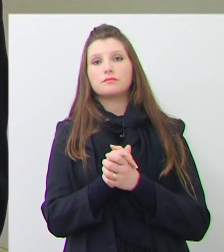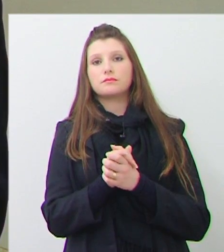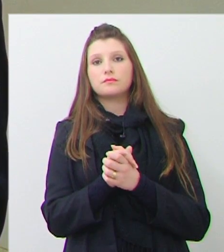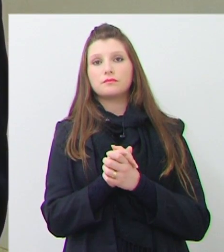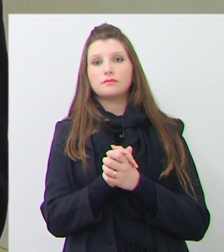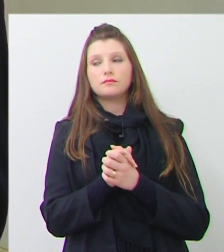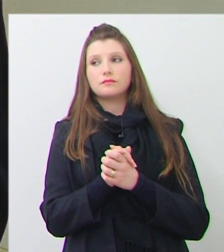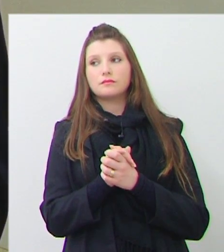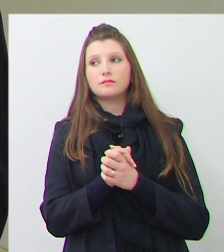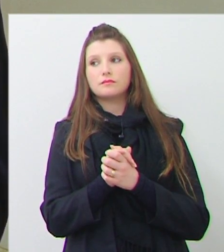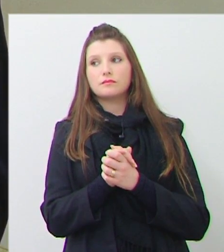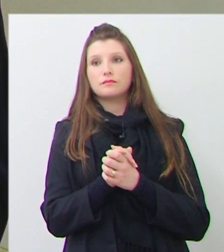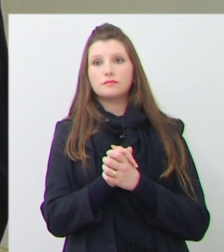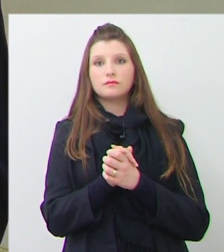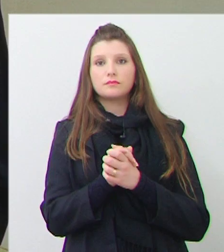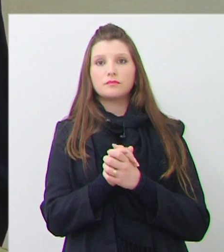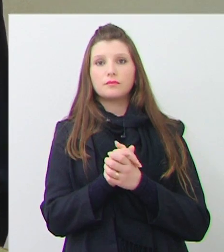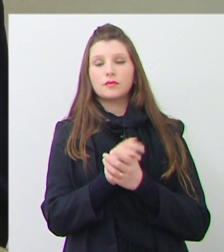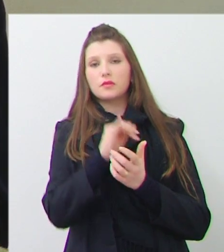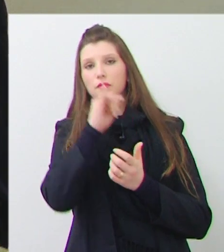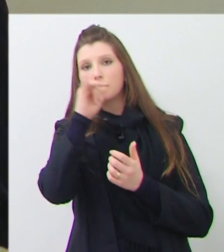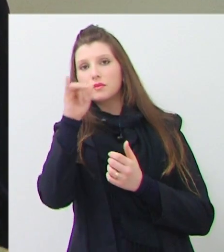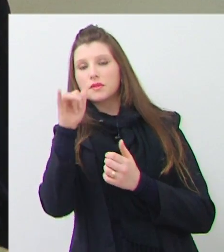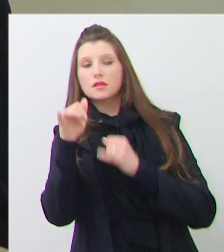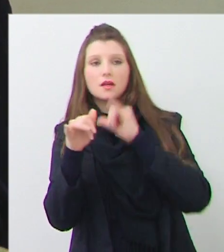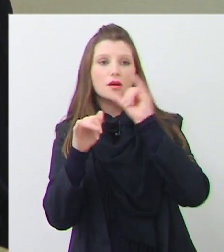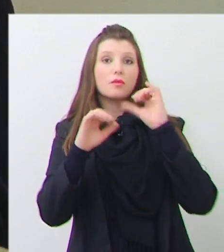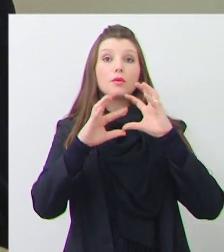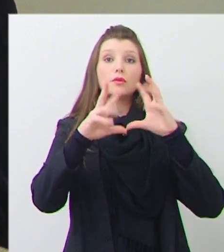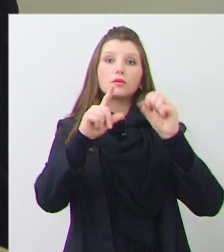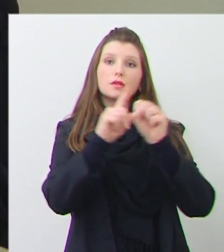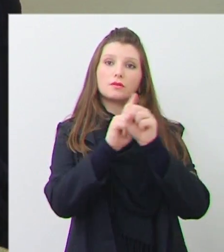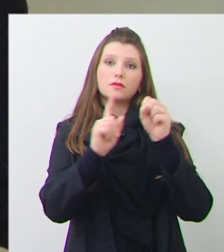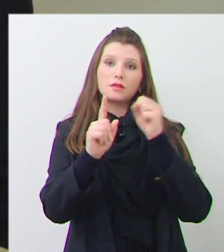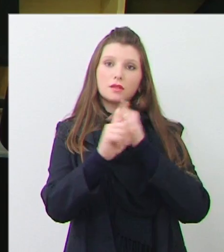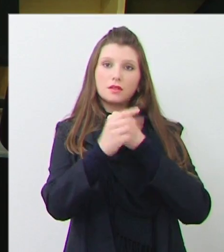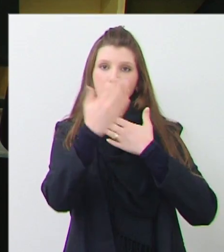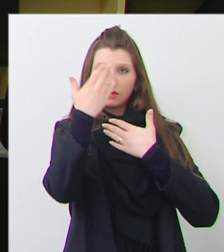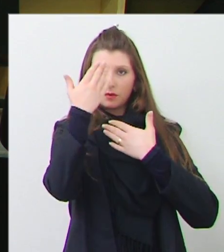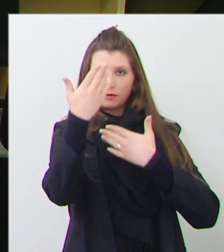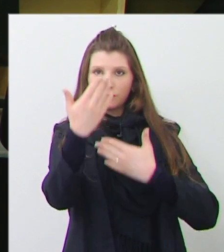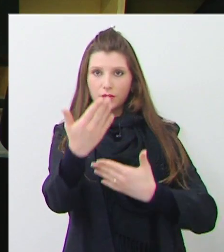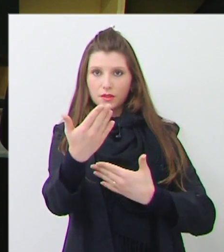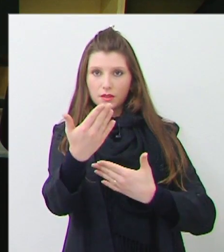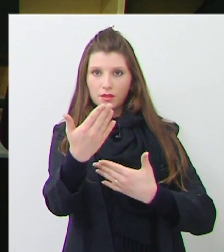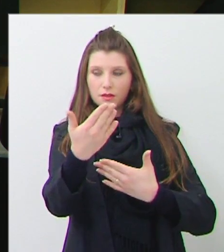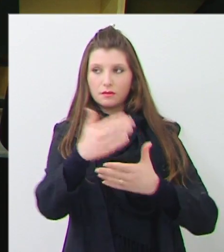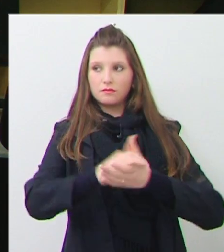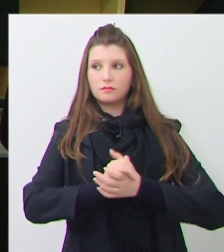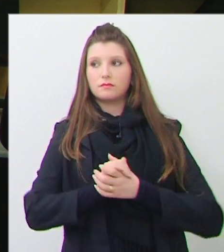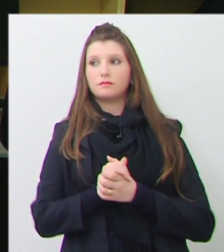levando essas informações a toda a sociedade. Obrigado, senhor presidente.